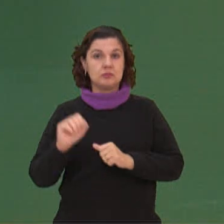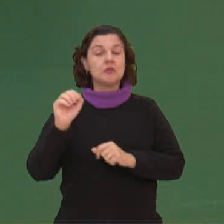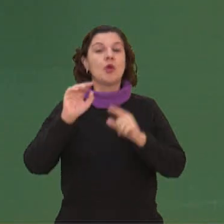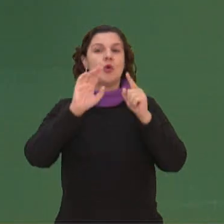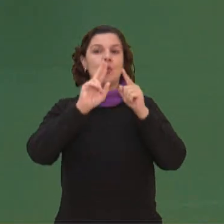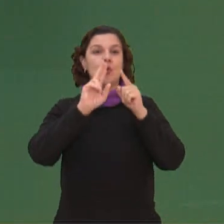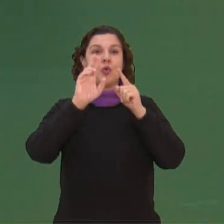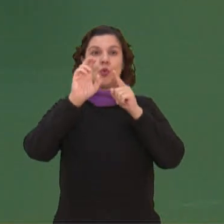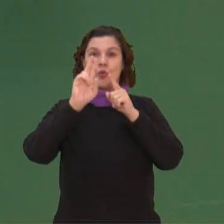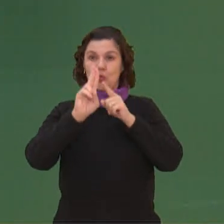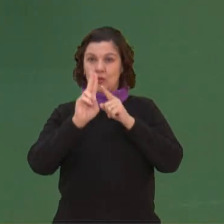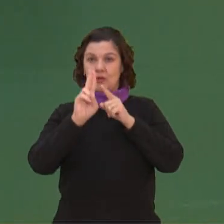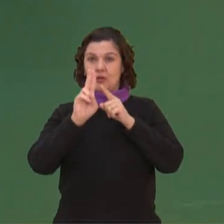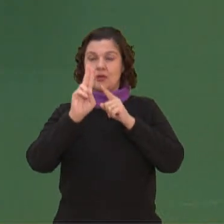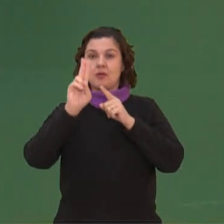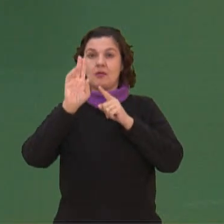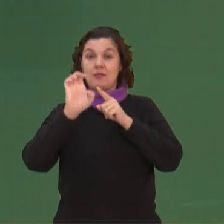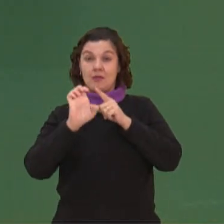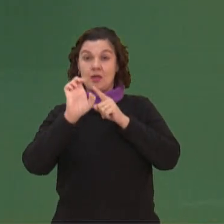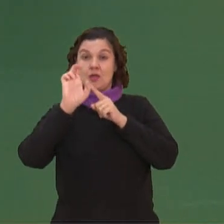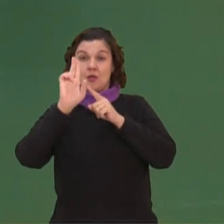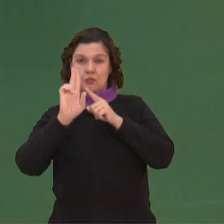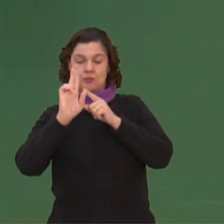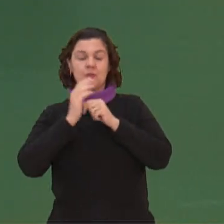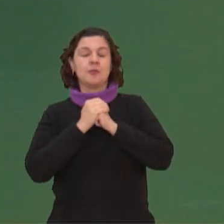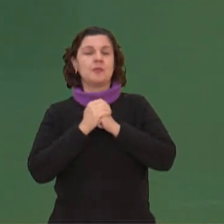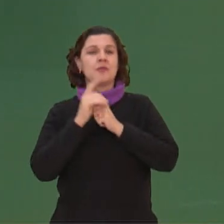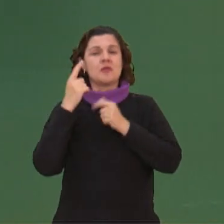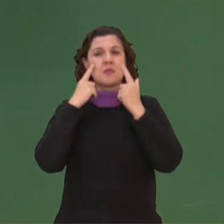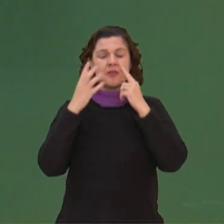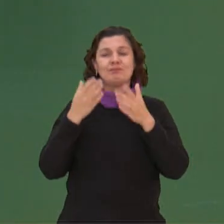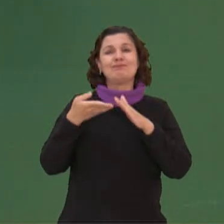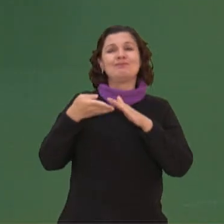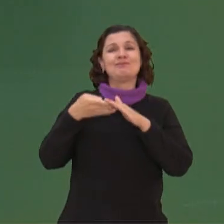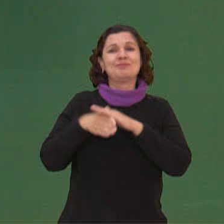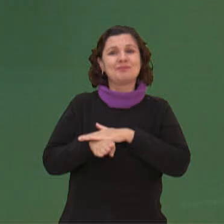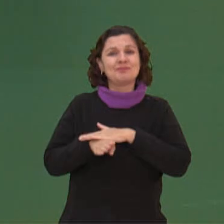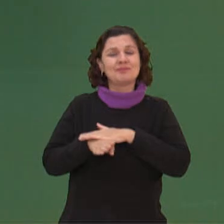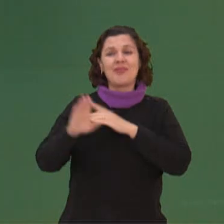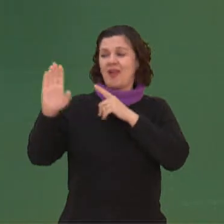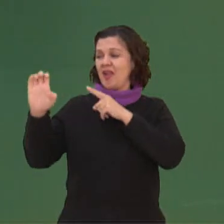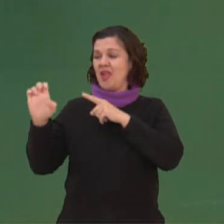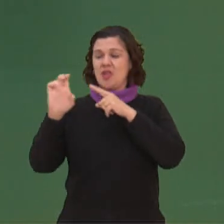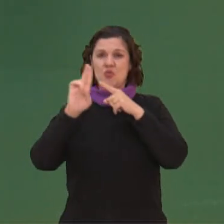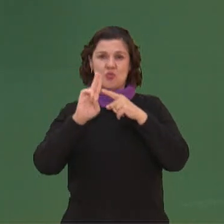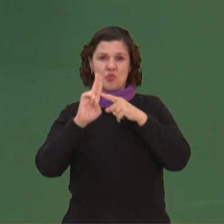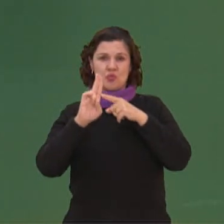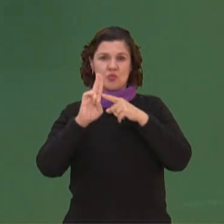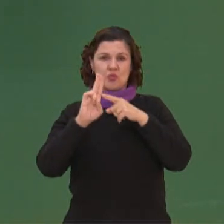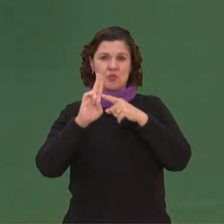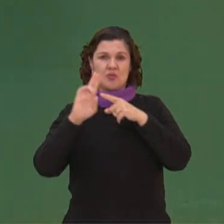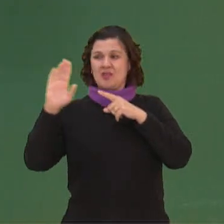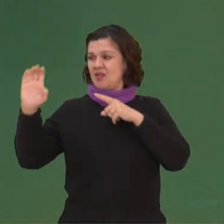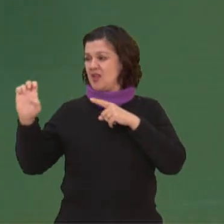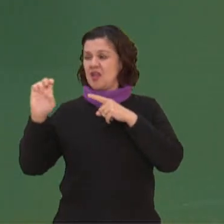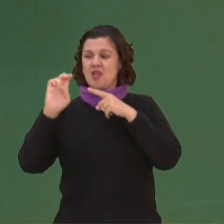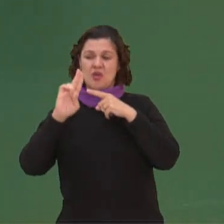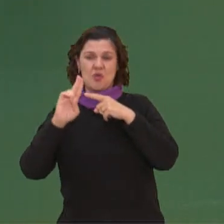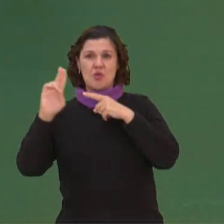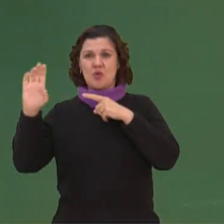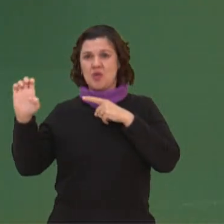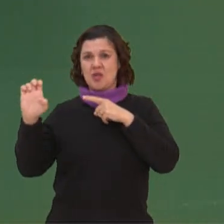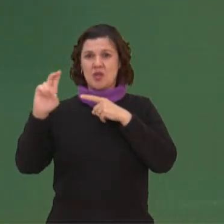sigla e você precisa se acostumar. Você só está lendo a letra E e U, mas